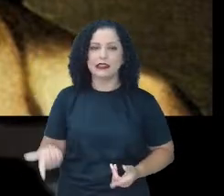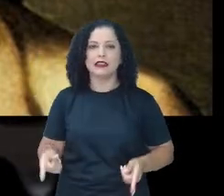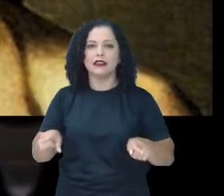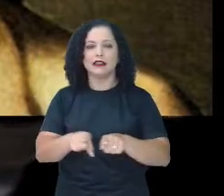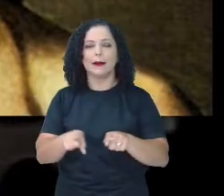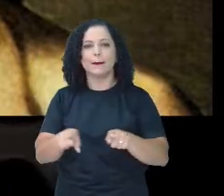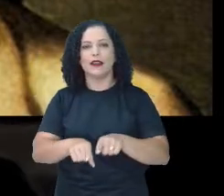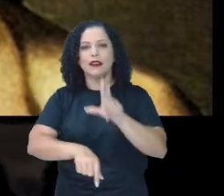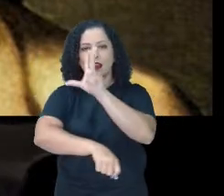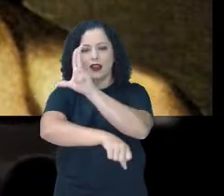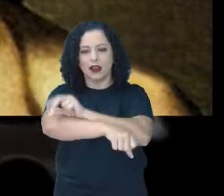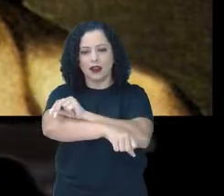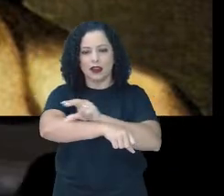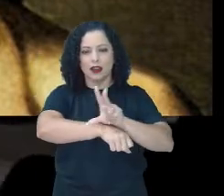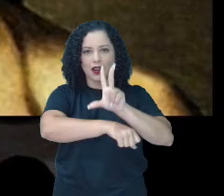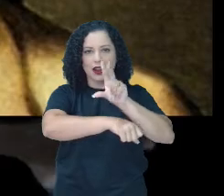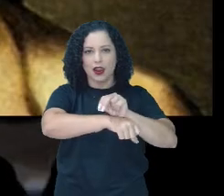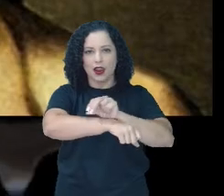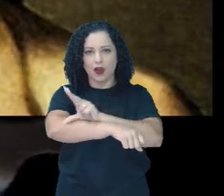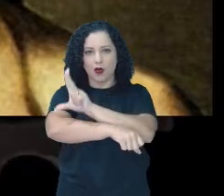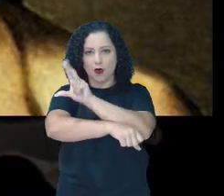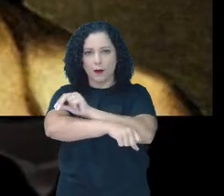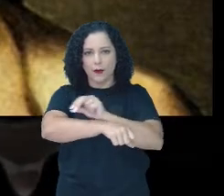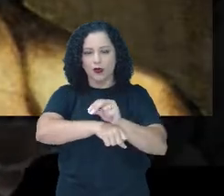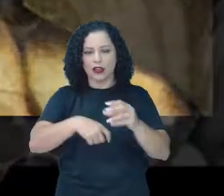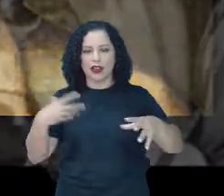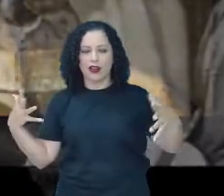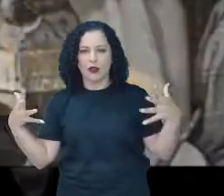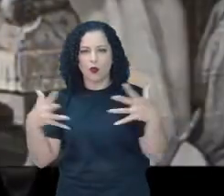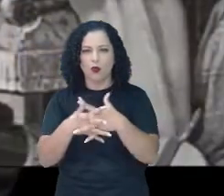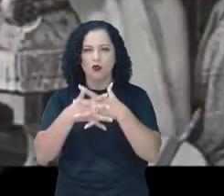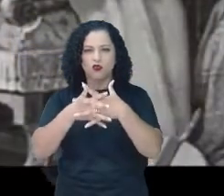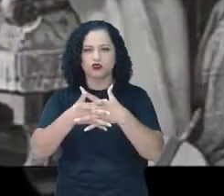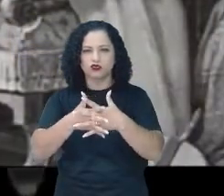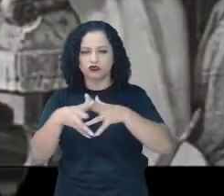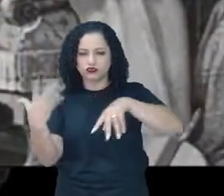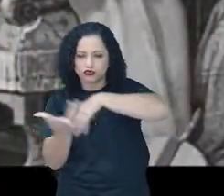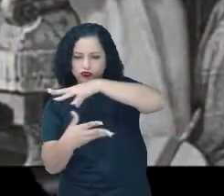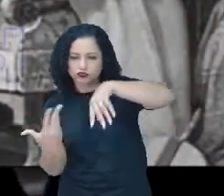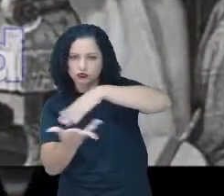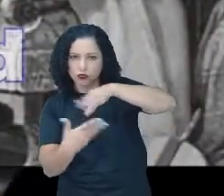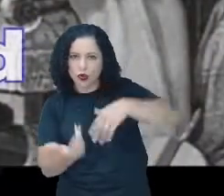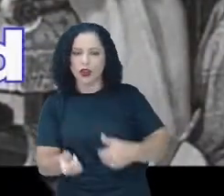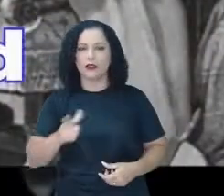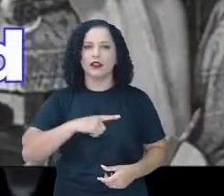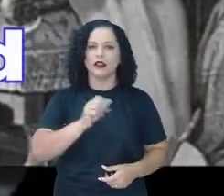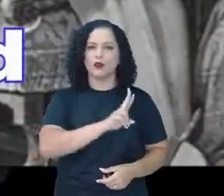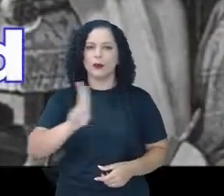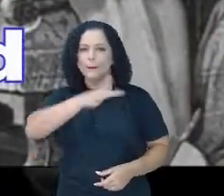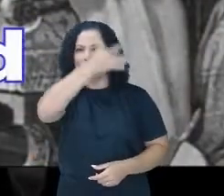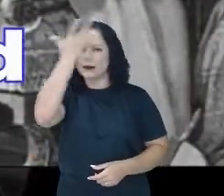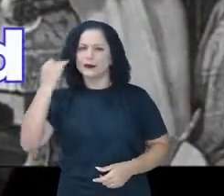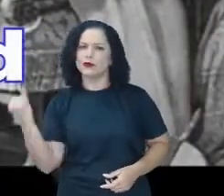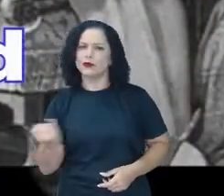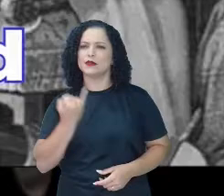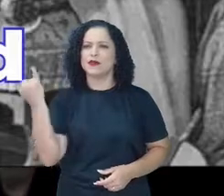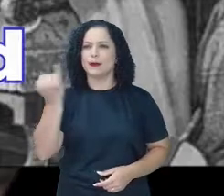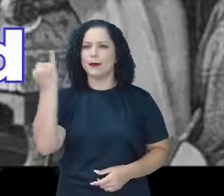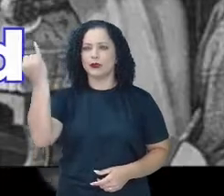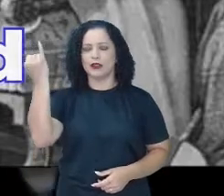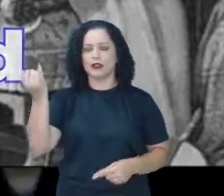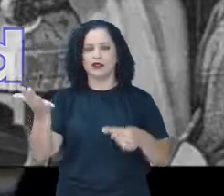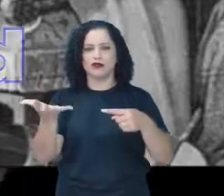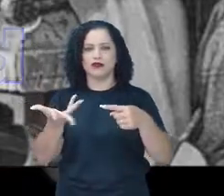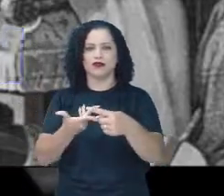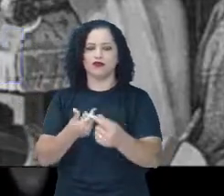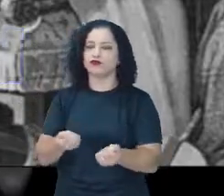história da construção dos computadores, então temos vários nomes importantes também nessa história, como o de Joseph Jacquard,